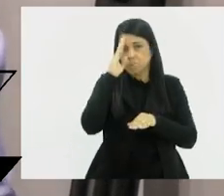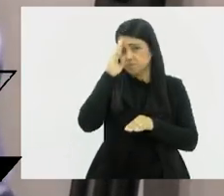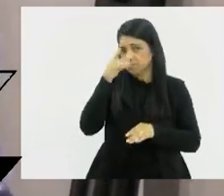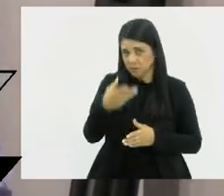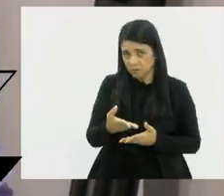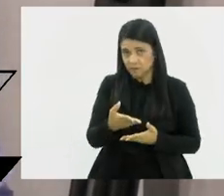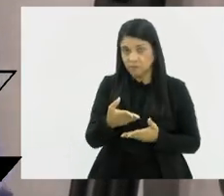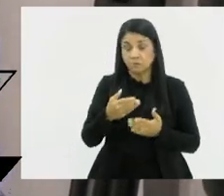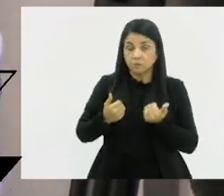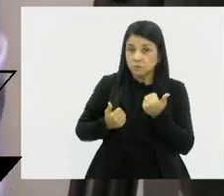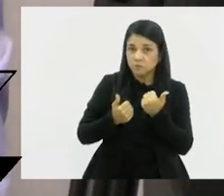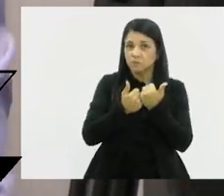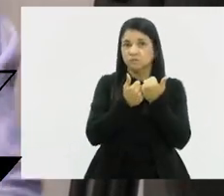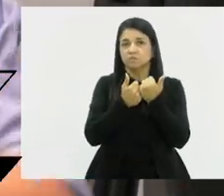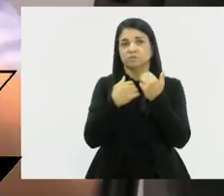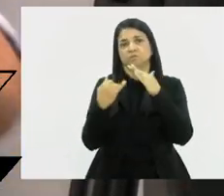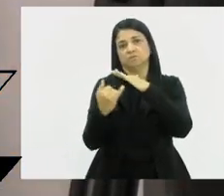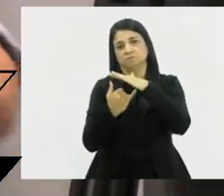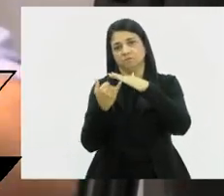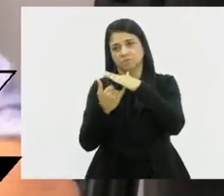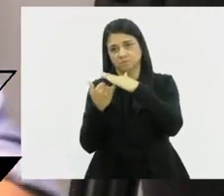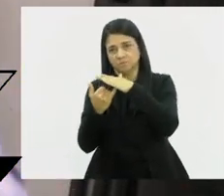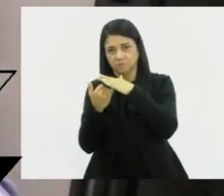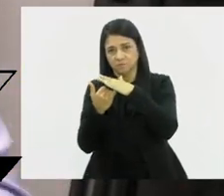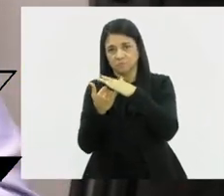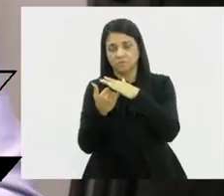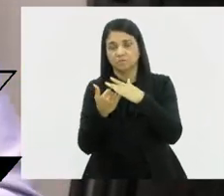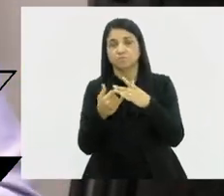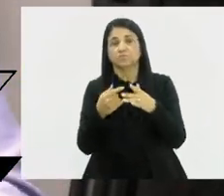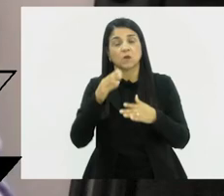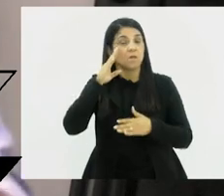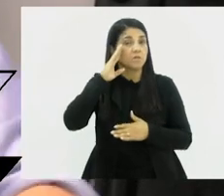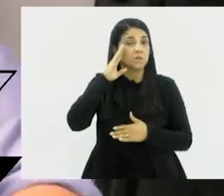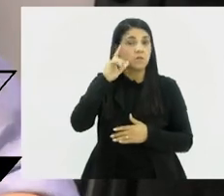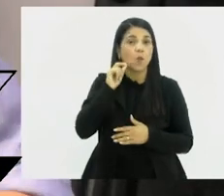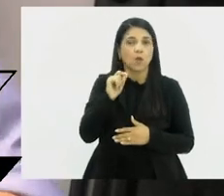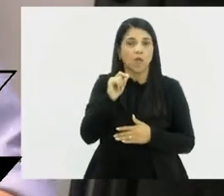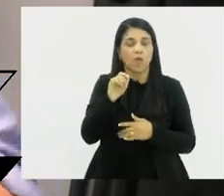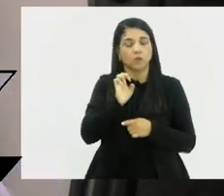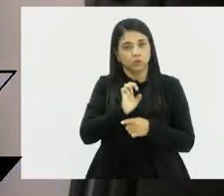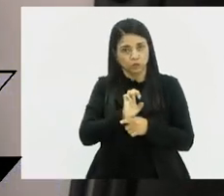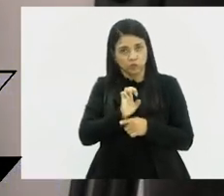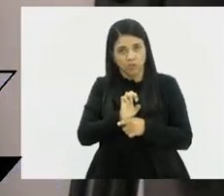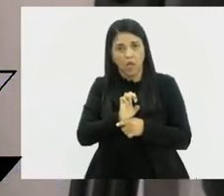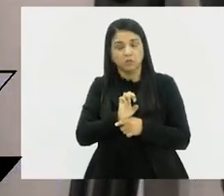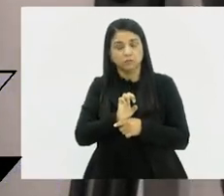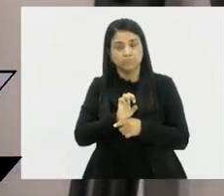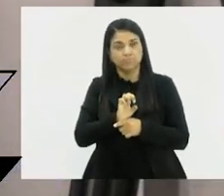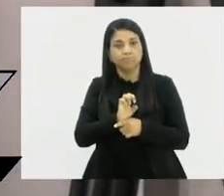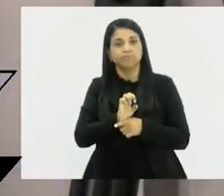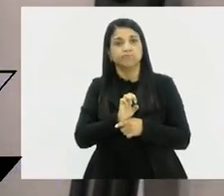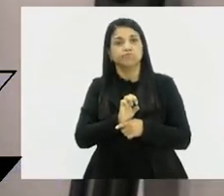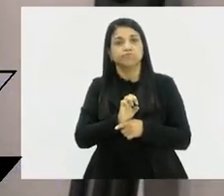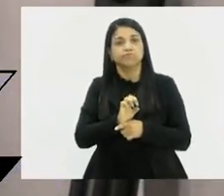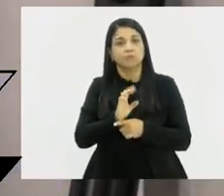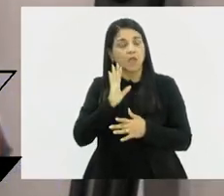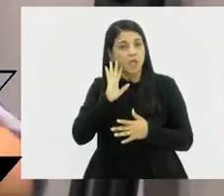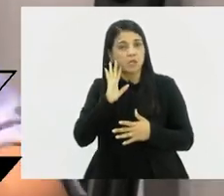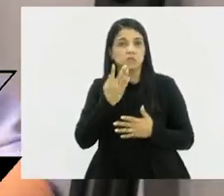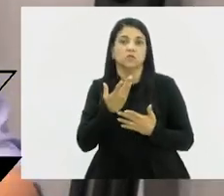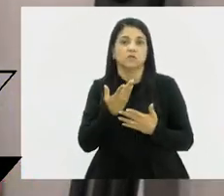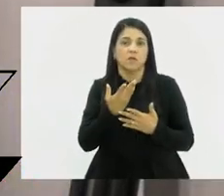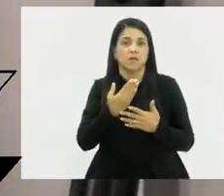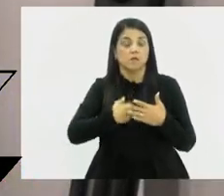maior cooperação entre os entes. E é fundamental o Estado intervir nisso, afinal de contas, o Estado pauta